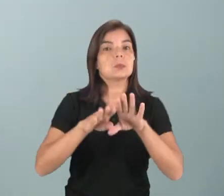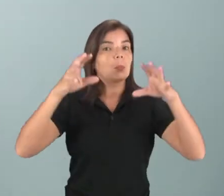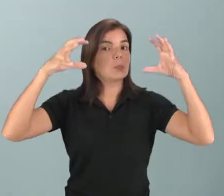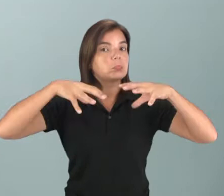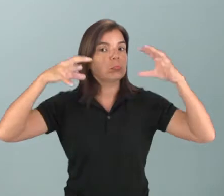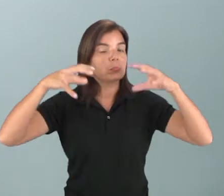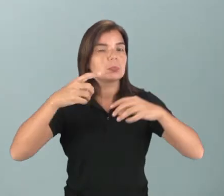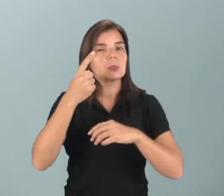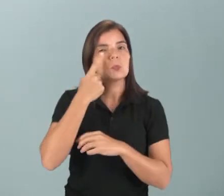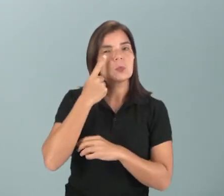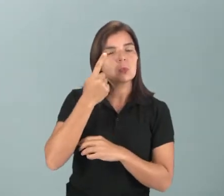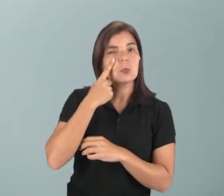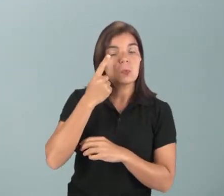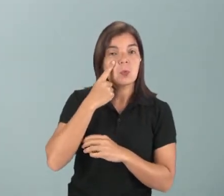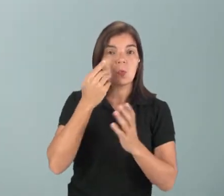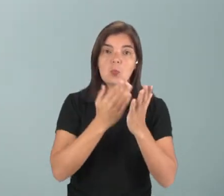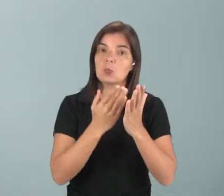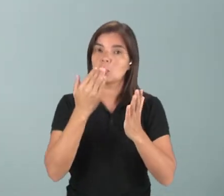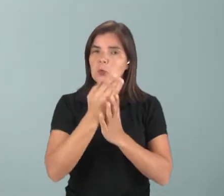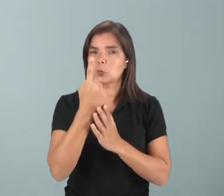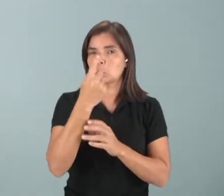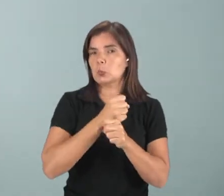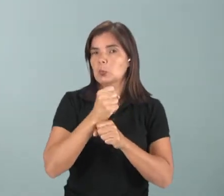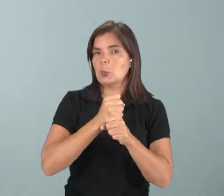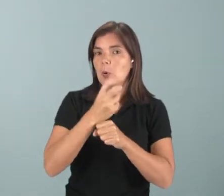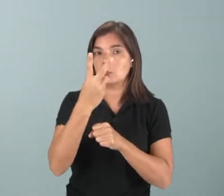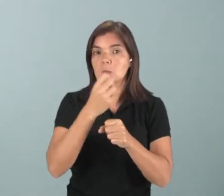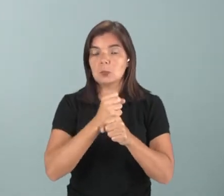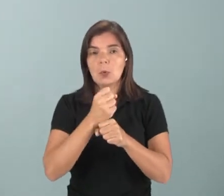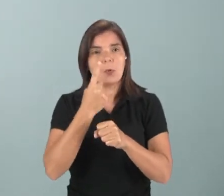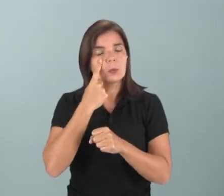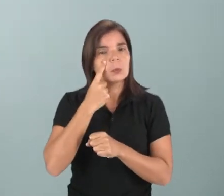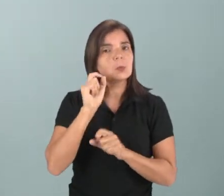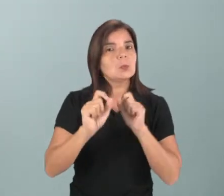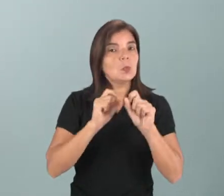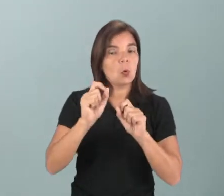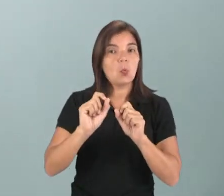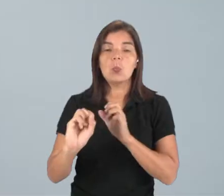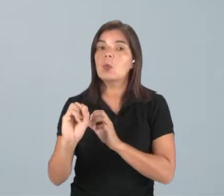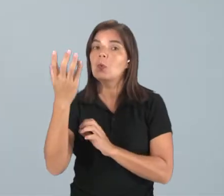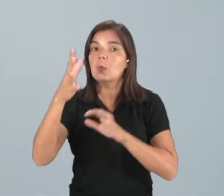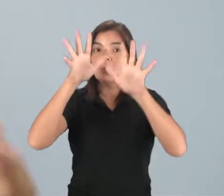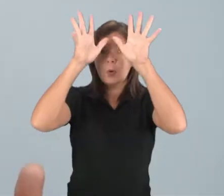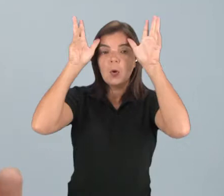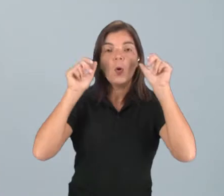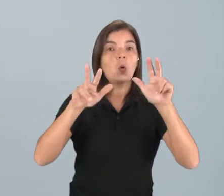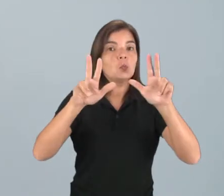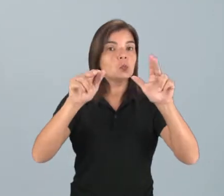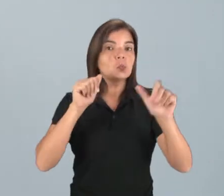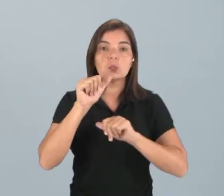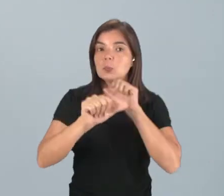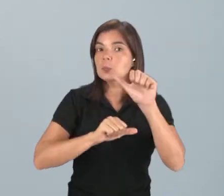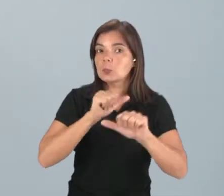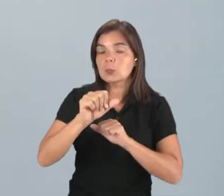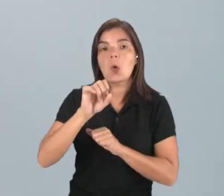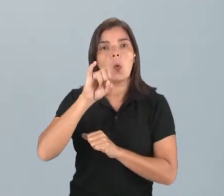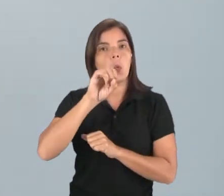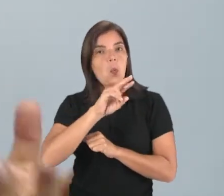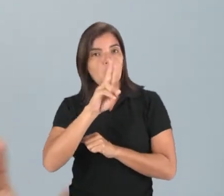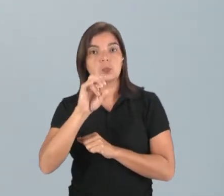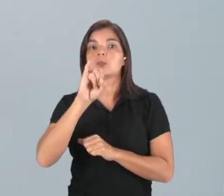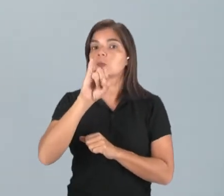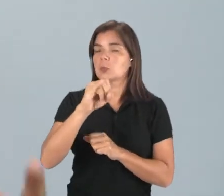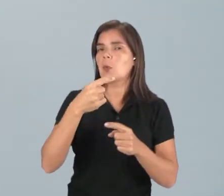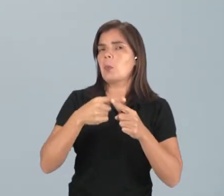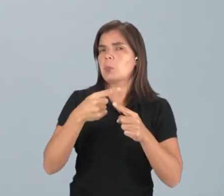Se eu observar numa escala de tempo maior, de 1 ano, 2 anos, eu vou observar que o clima do Acre nunca vai mudar. Ou se mudar, né,